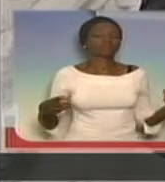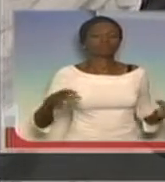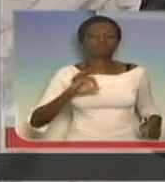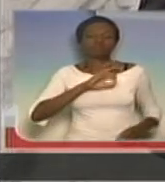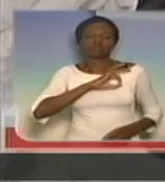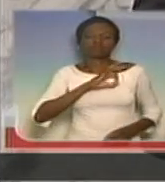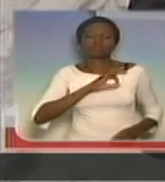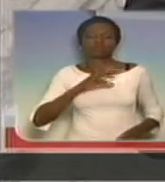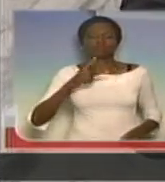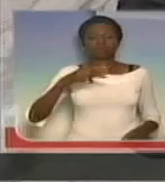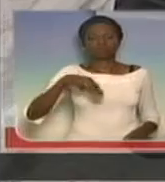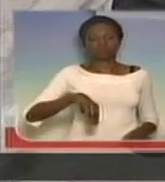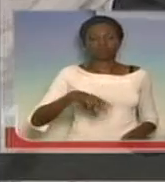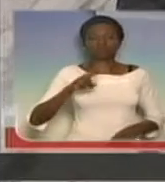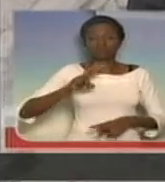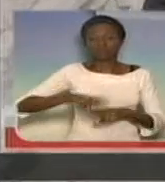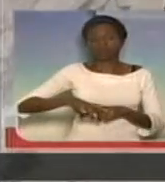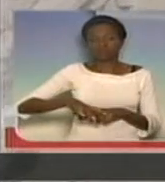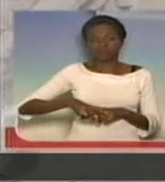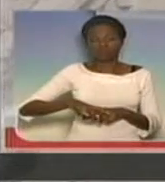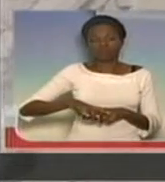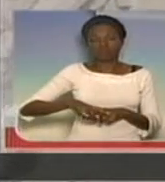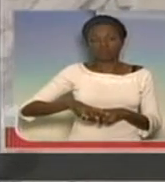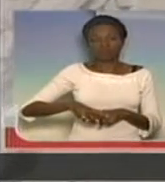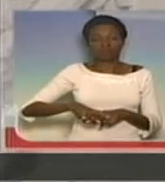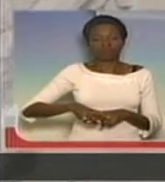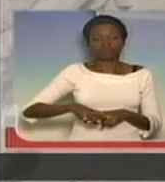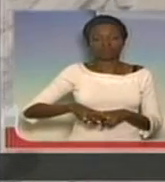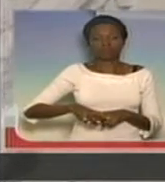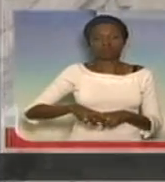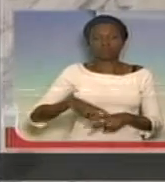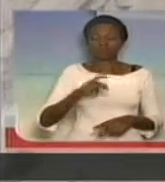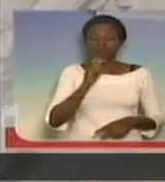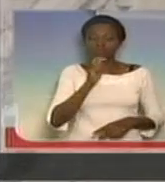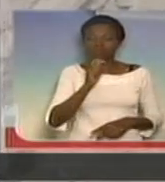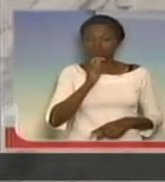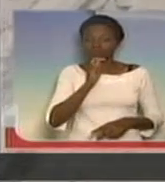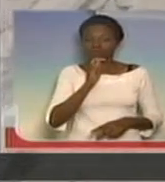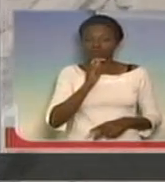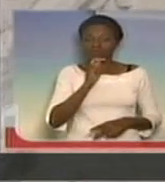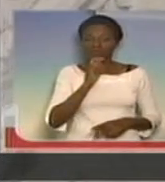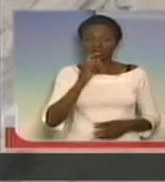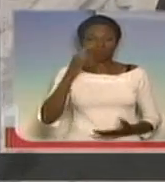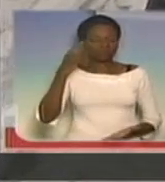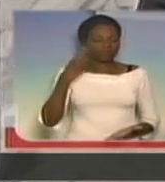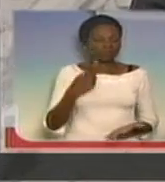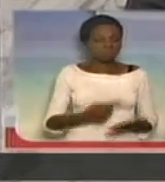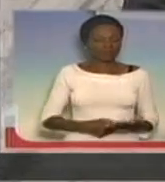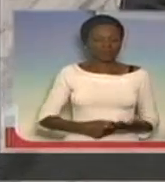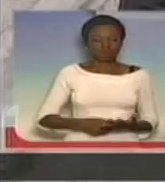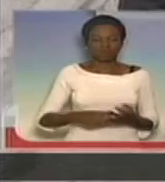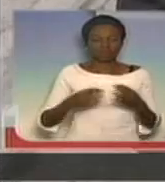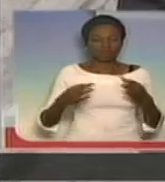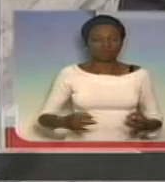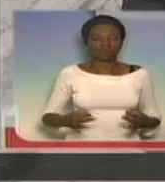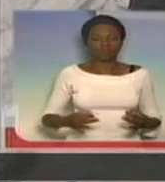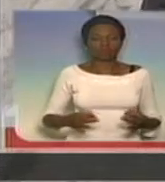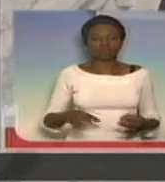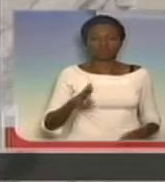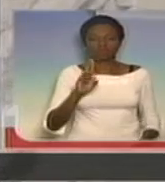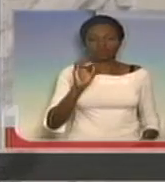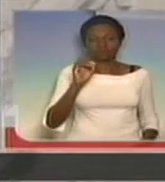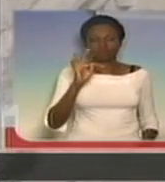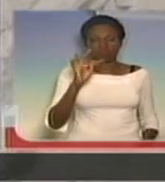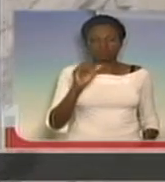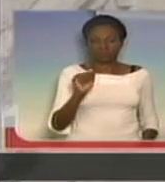senhor presidente, presos sem qualquer prova concreta. Só na rota nós temos 14